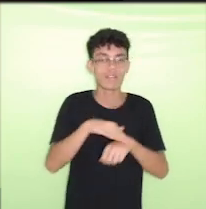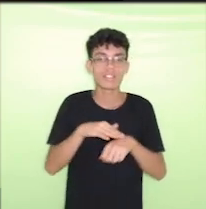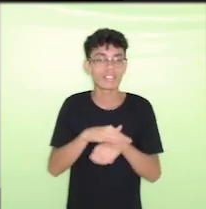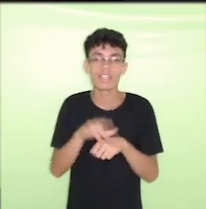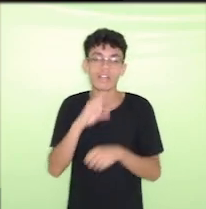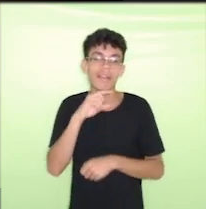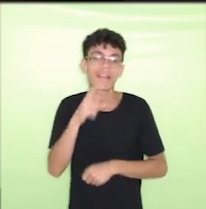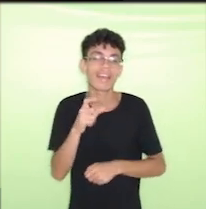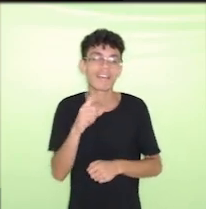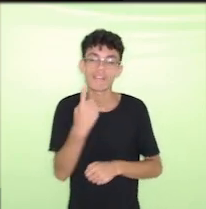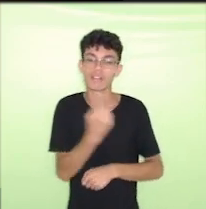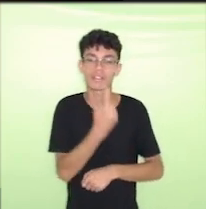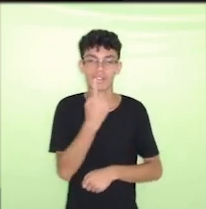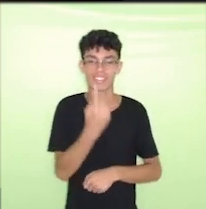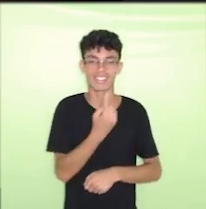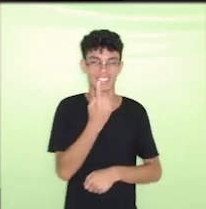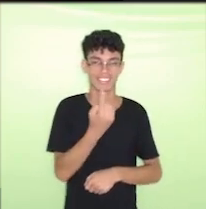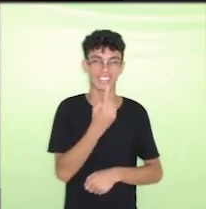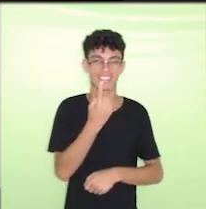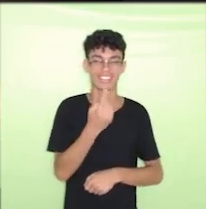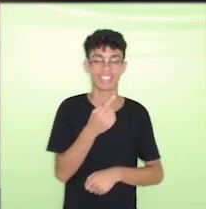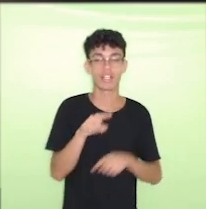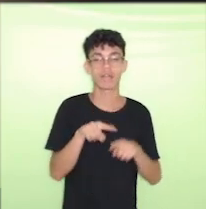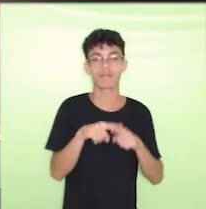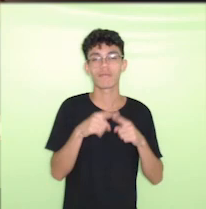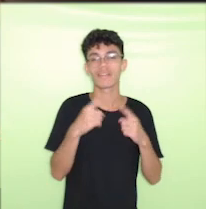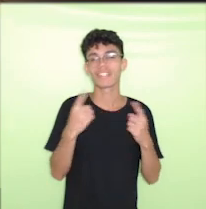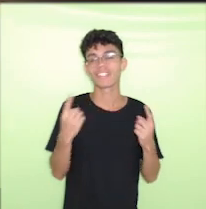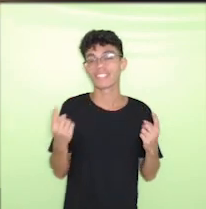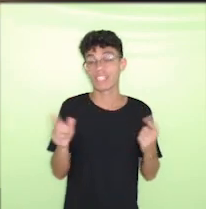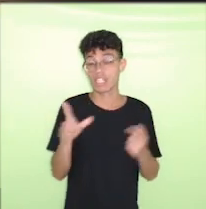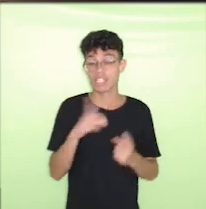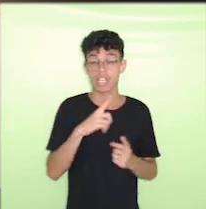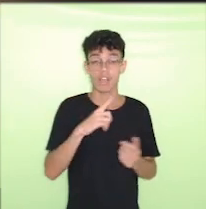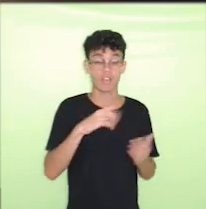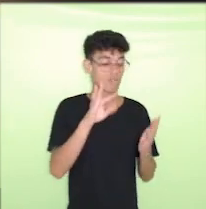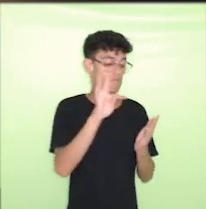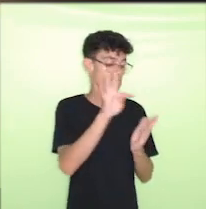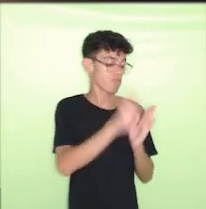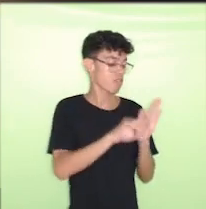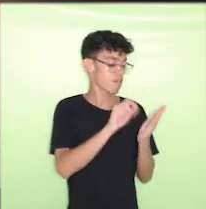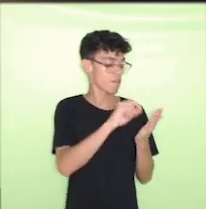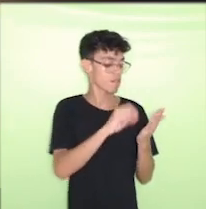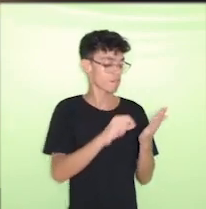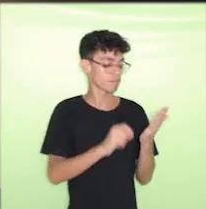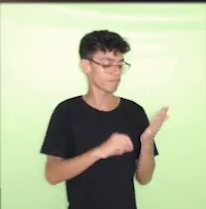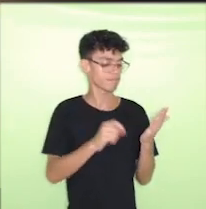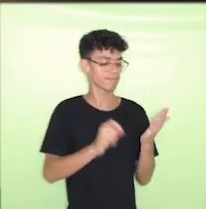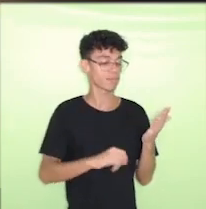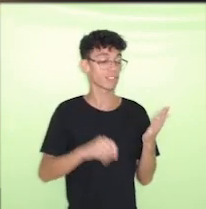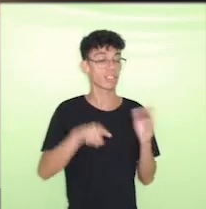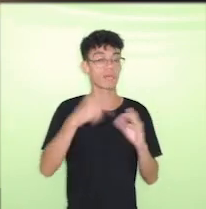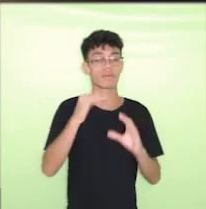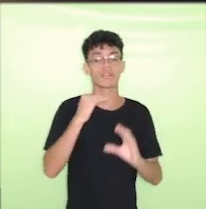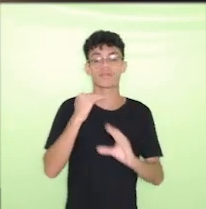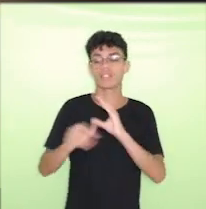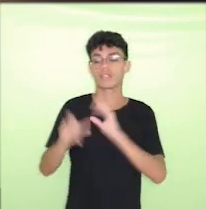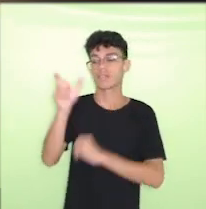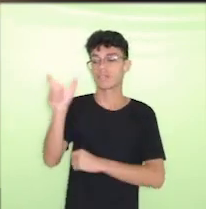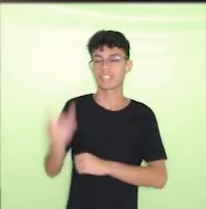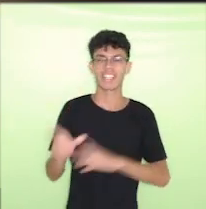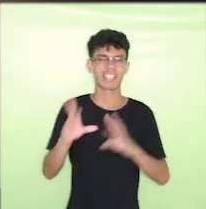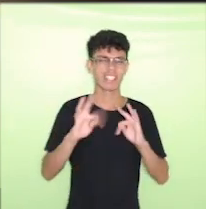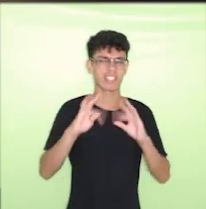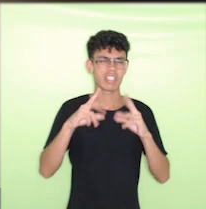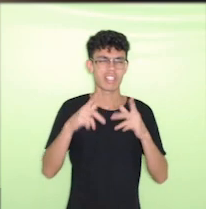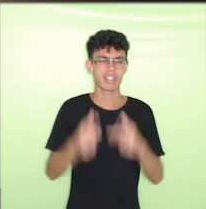logicamente. Claro, isso nunca. Mas haveria relatórios diários. Seriam anotados e enviados ao senhor. Todas as